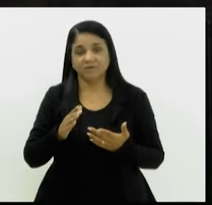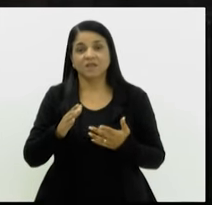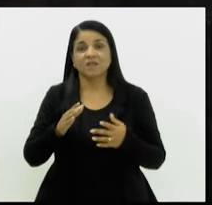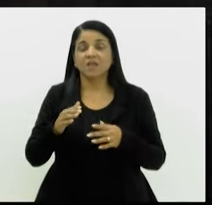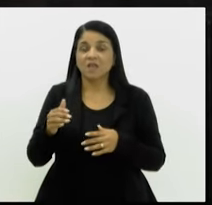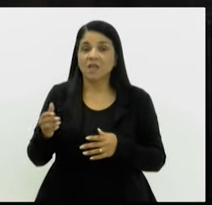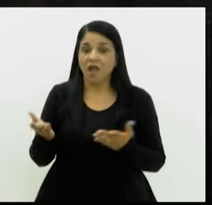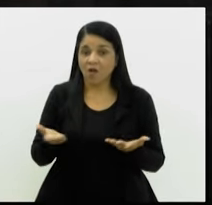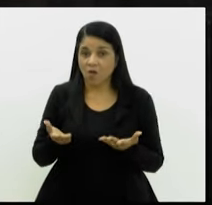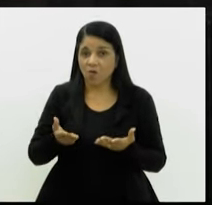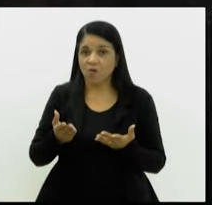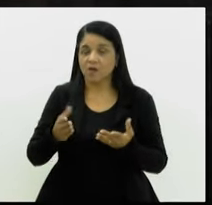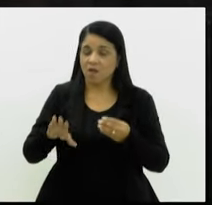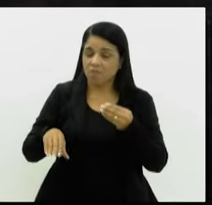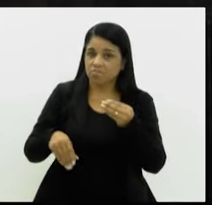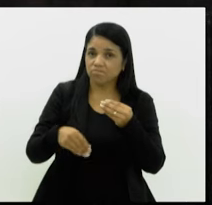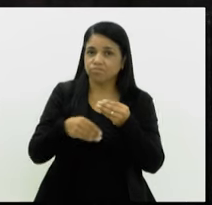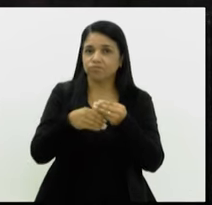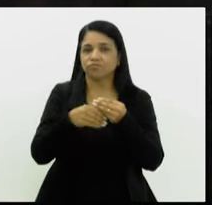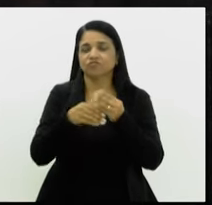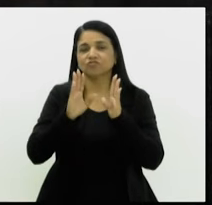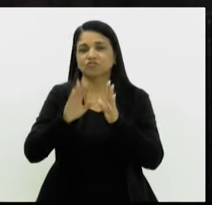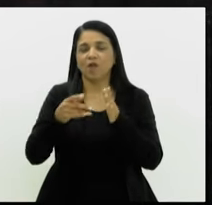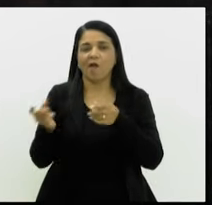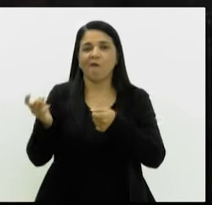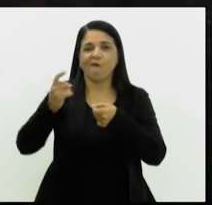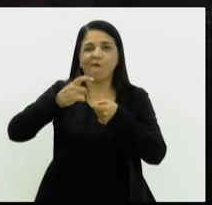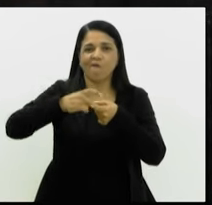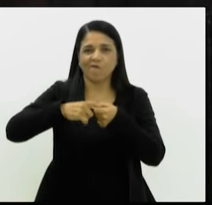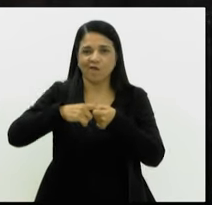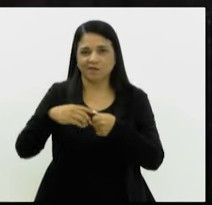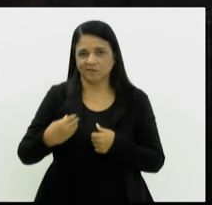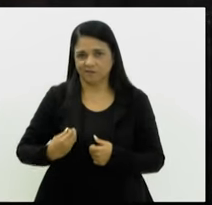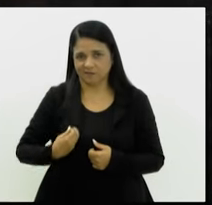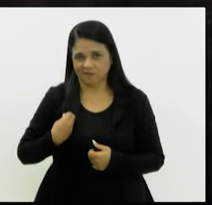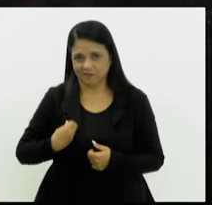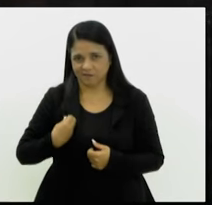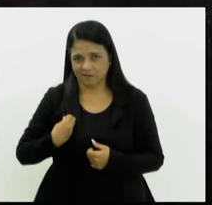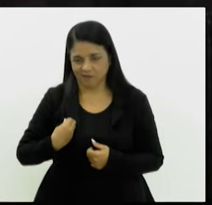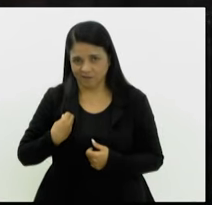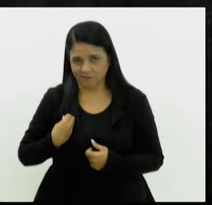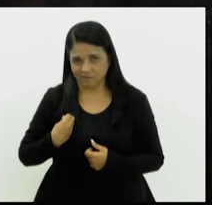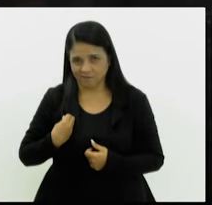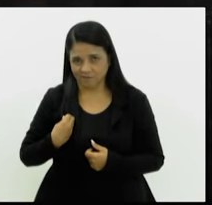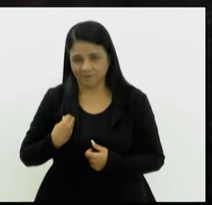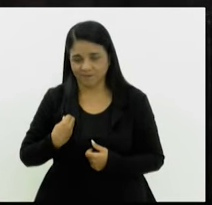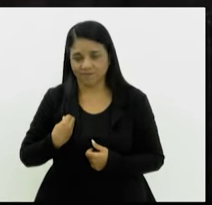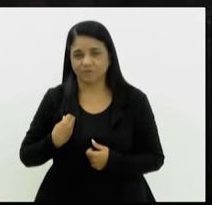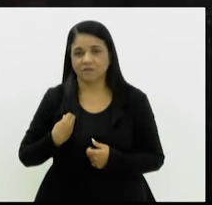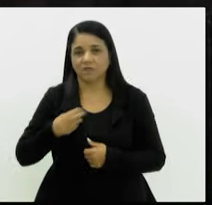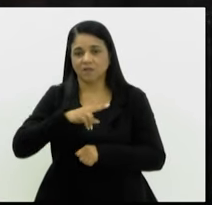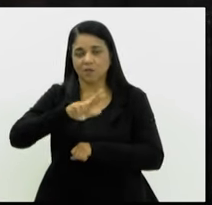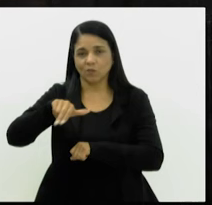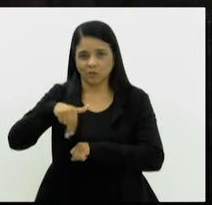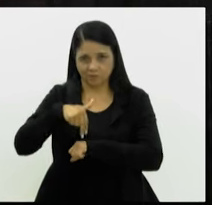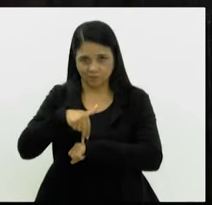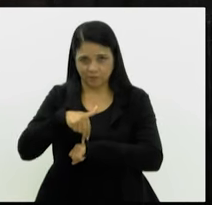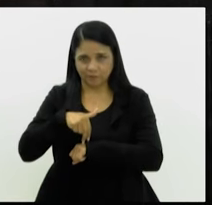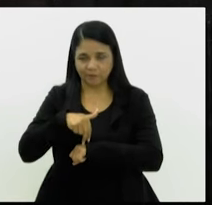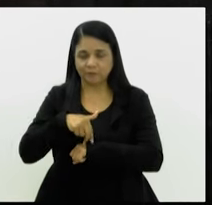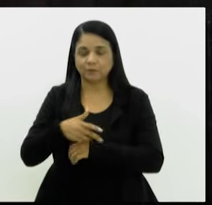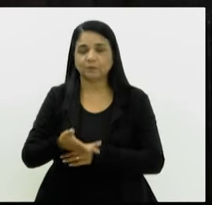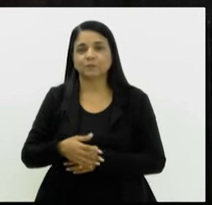revigorando os convênios já existentes a nível da União.